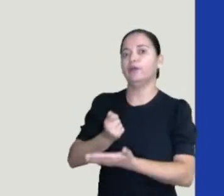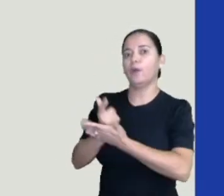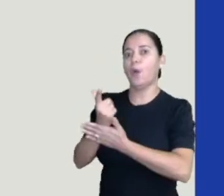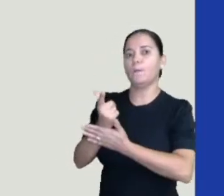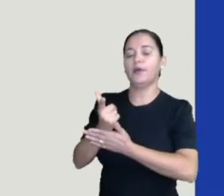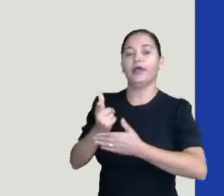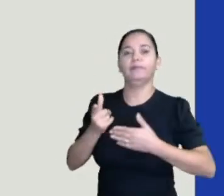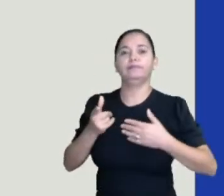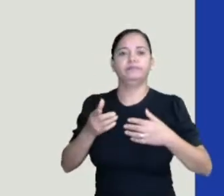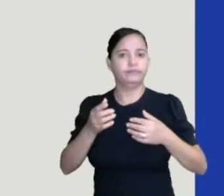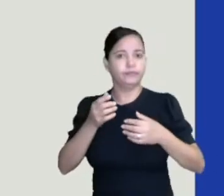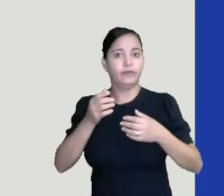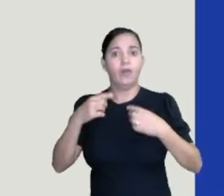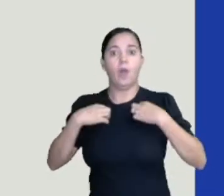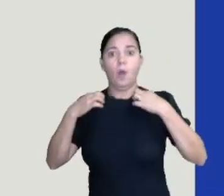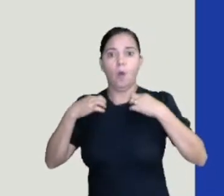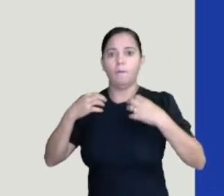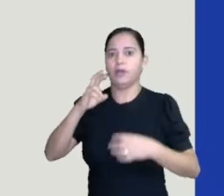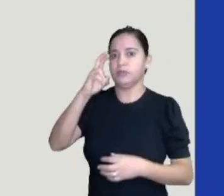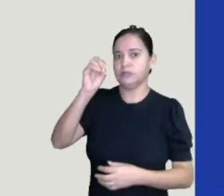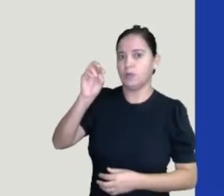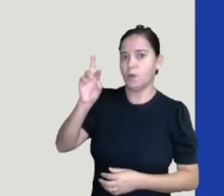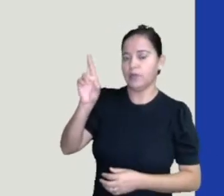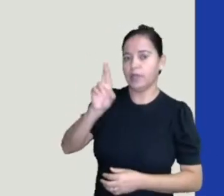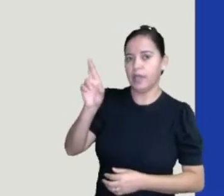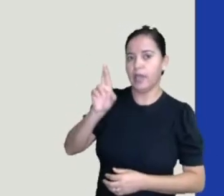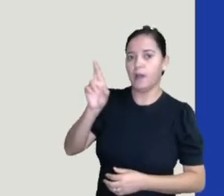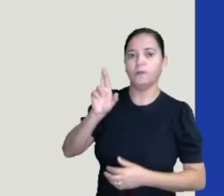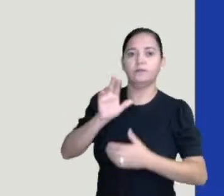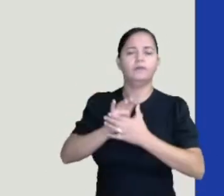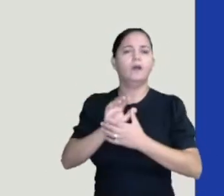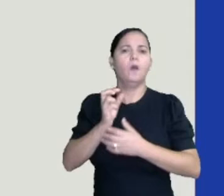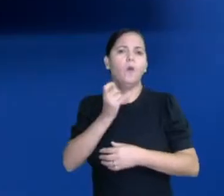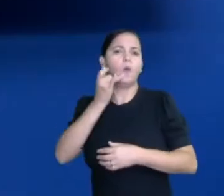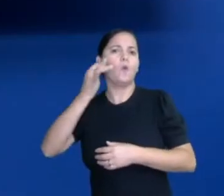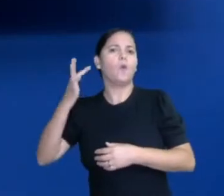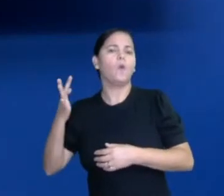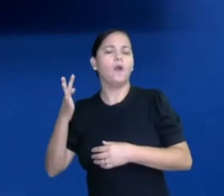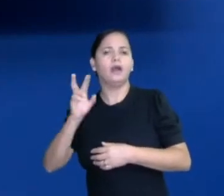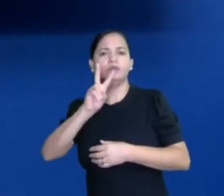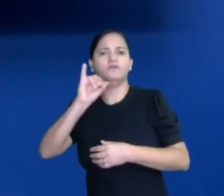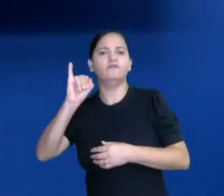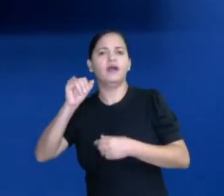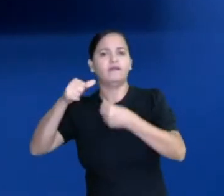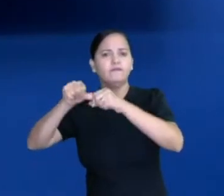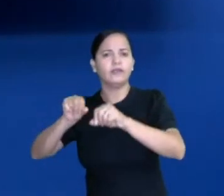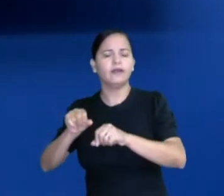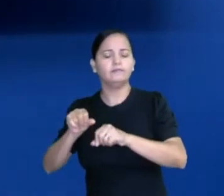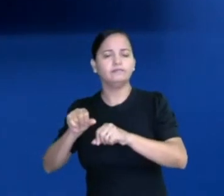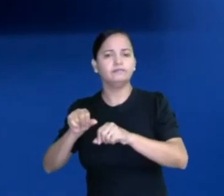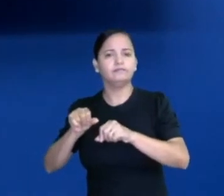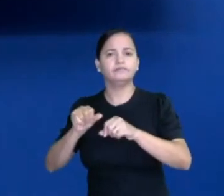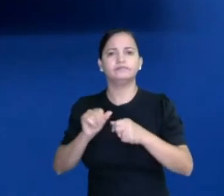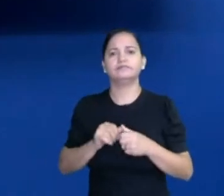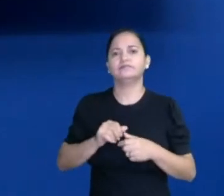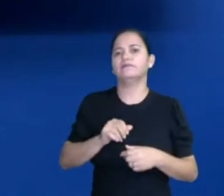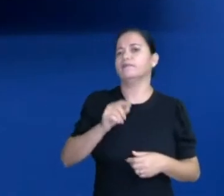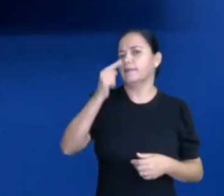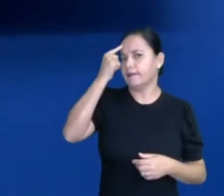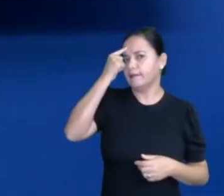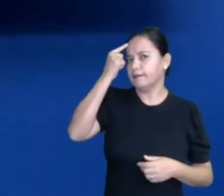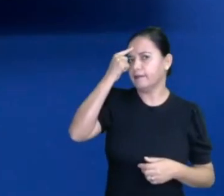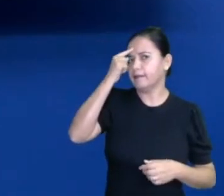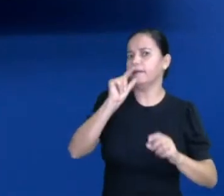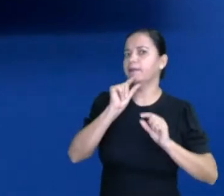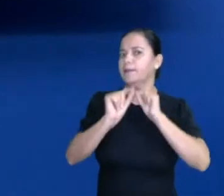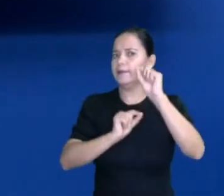de 50. Com quanto ele ainda vai ficar? Olha, ideia de que,